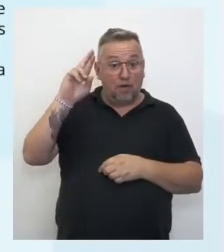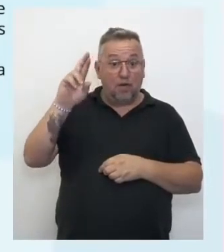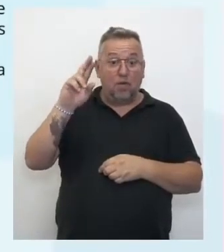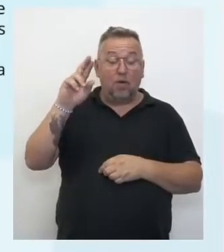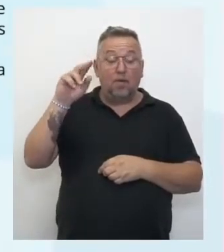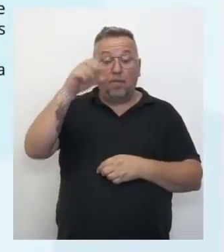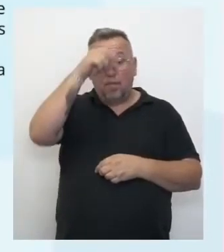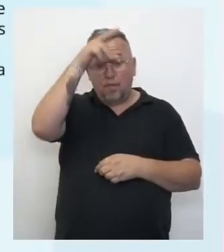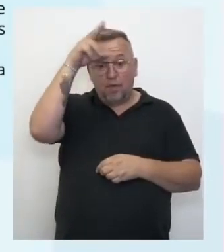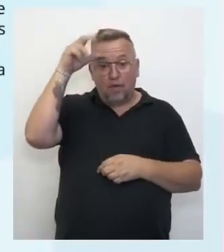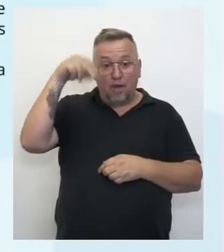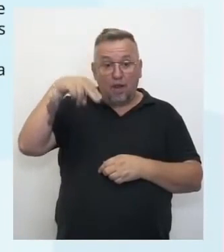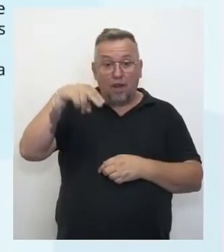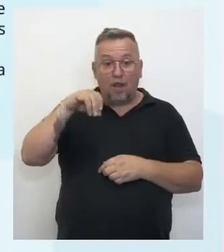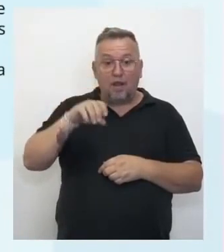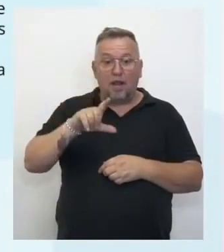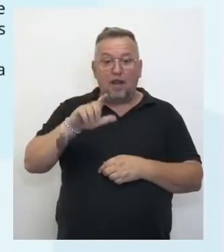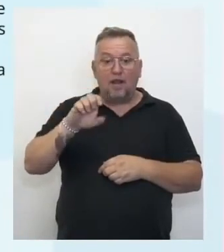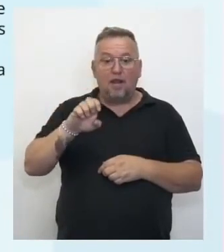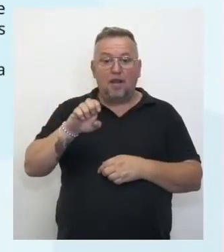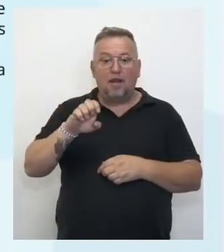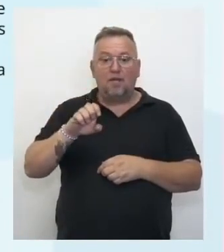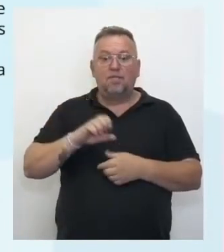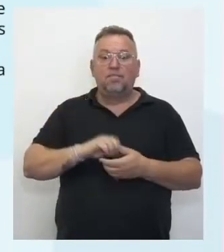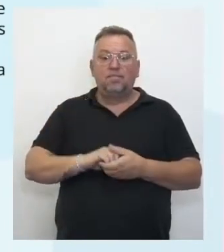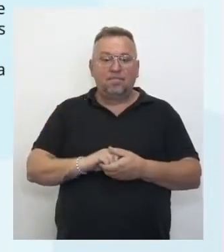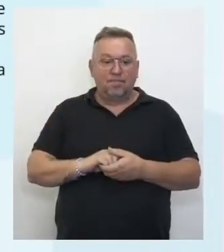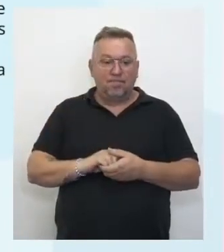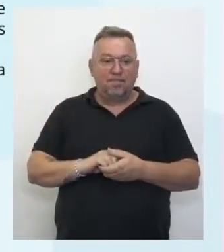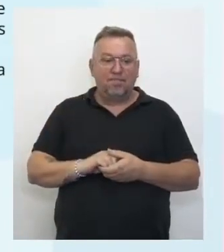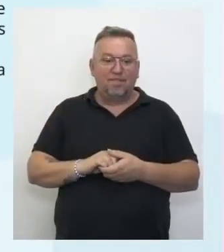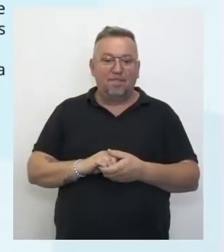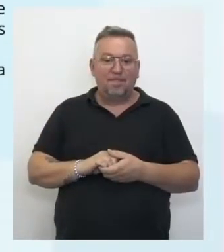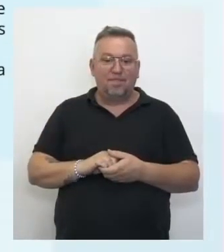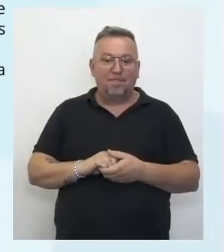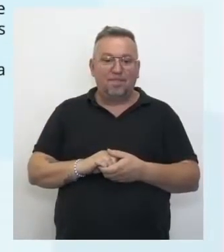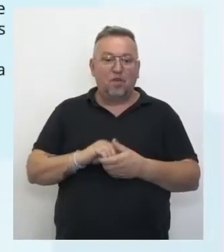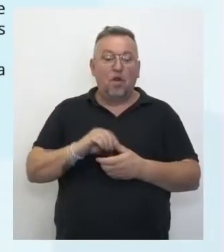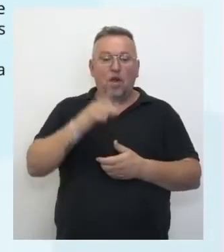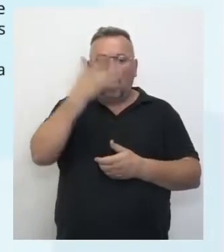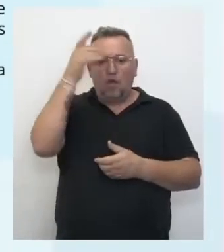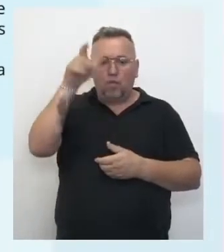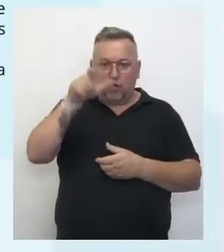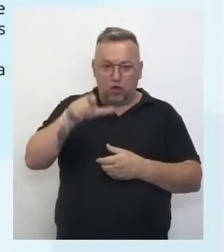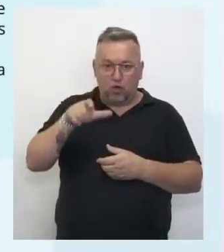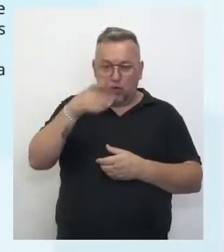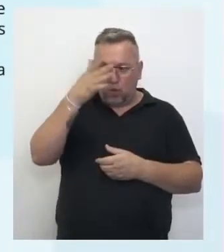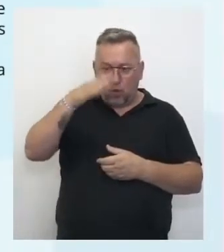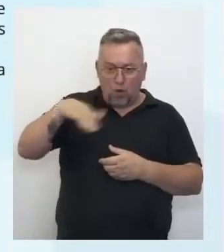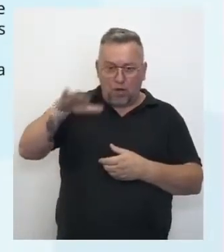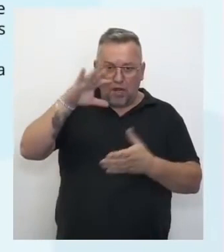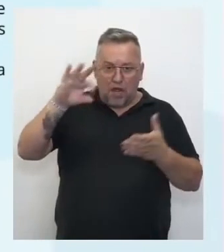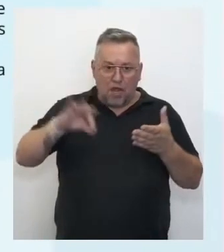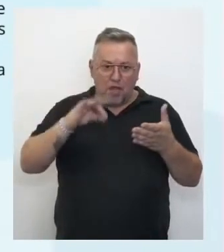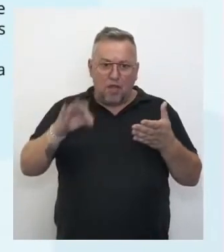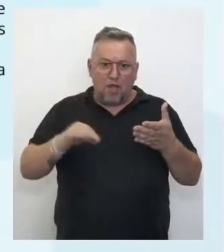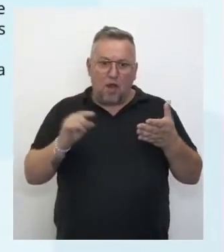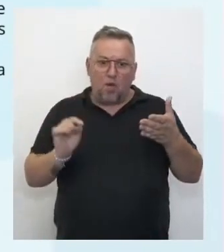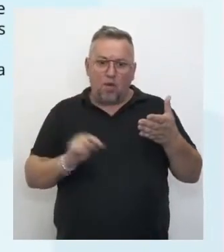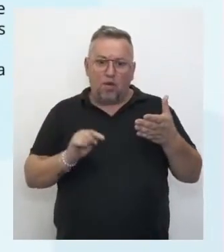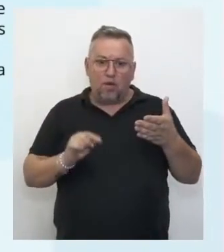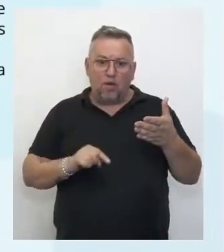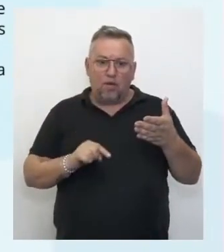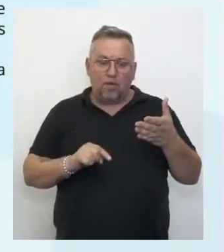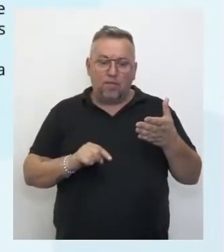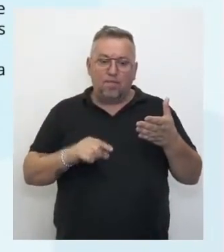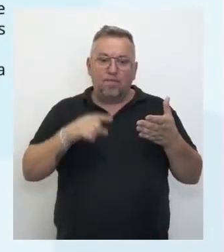excelentíssima prefeita, senhora Nayeli Jeila Valdinei dos Santos, os cidadãos abaixo-assinados, percebe